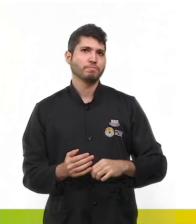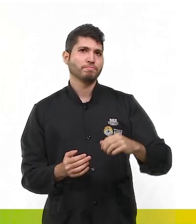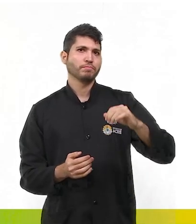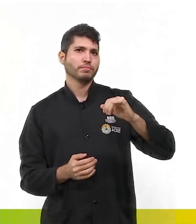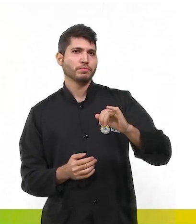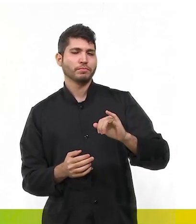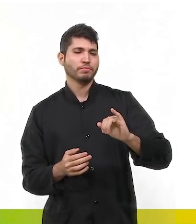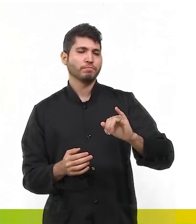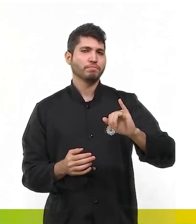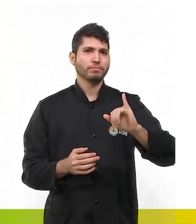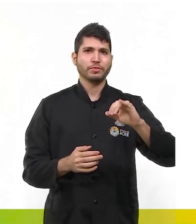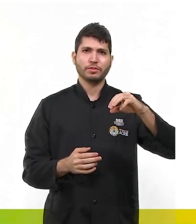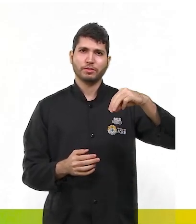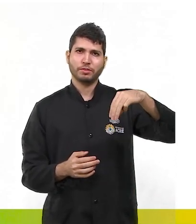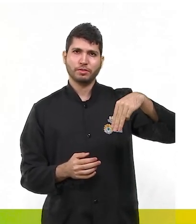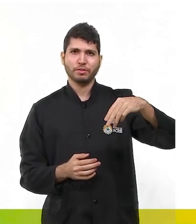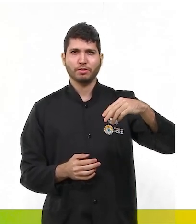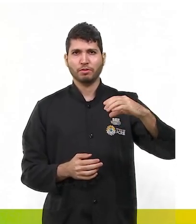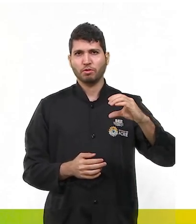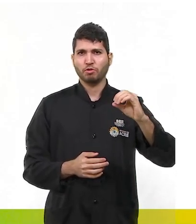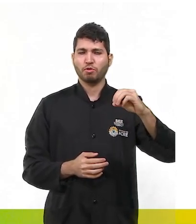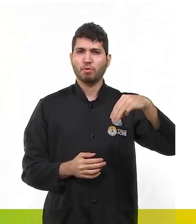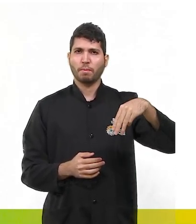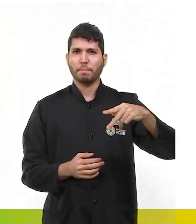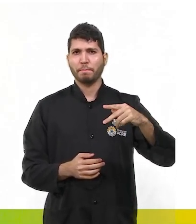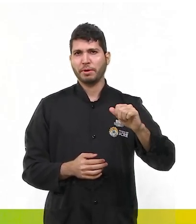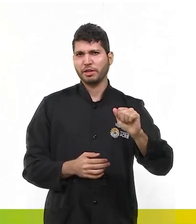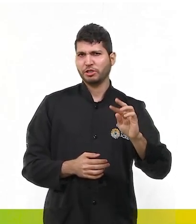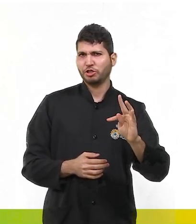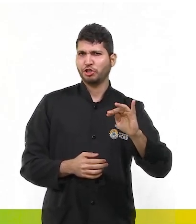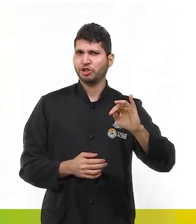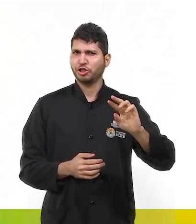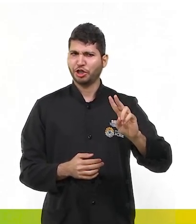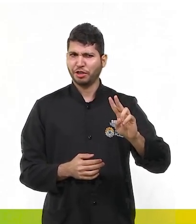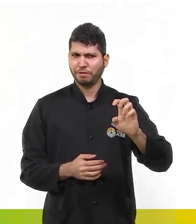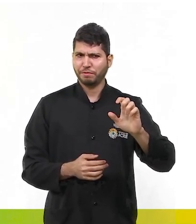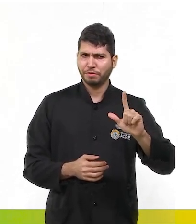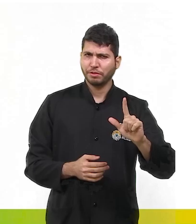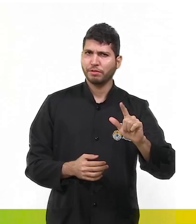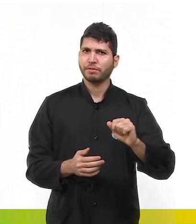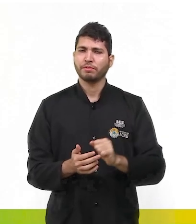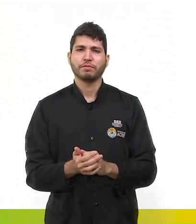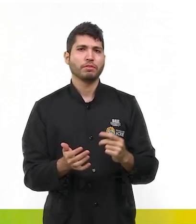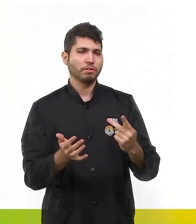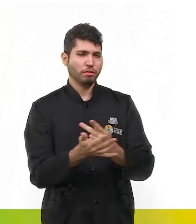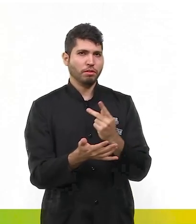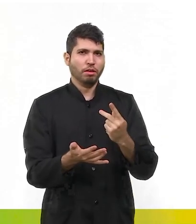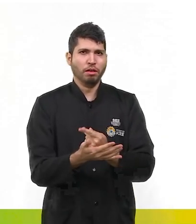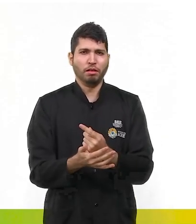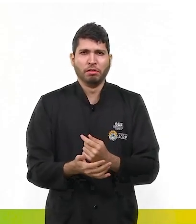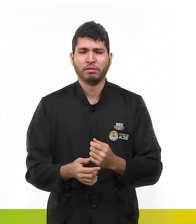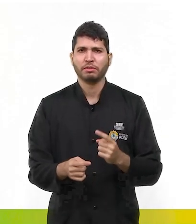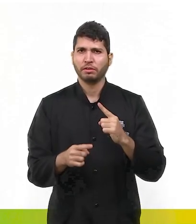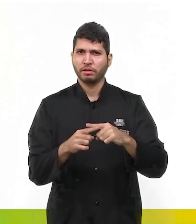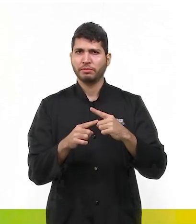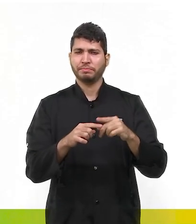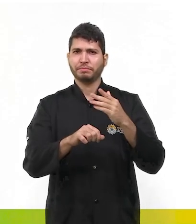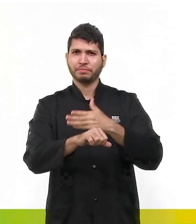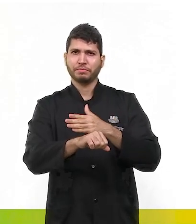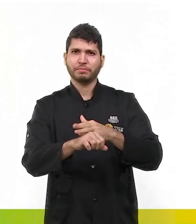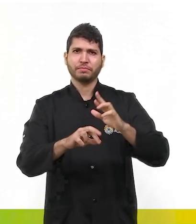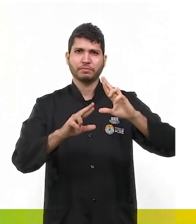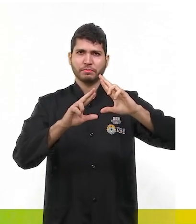mundo globalizado atual. Não, pessoal, a opção E está incorreta porque as práticas